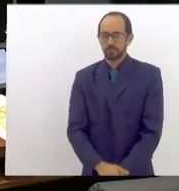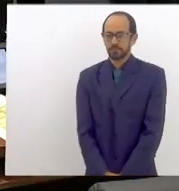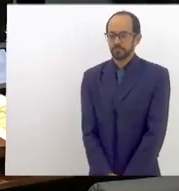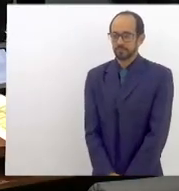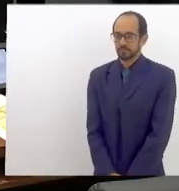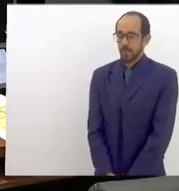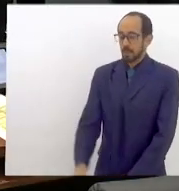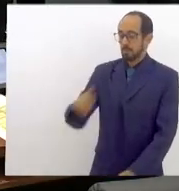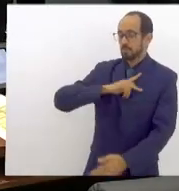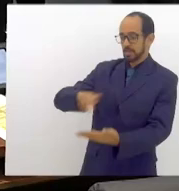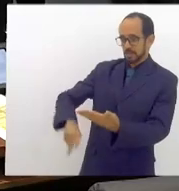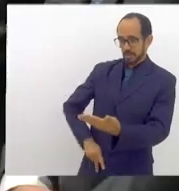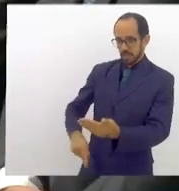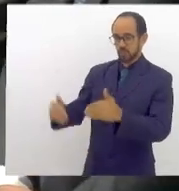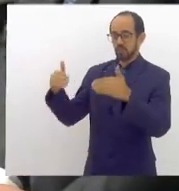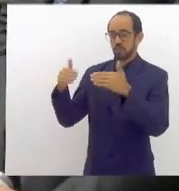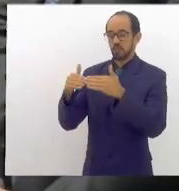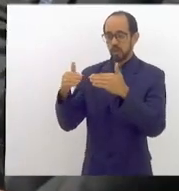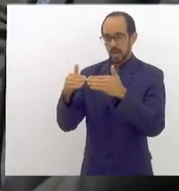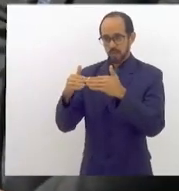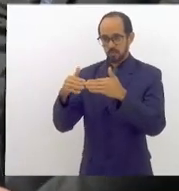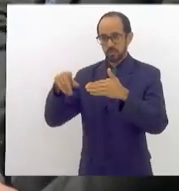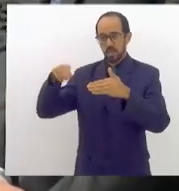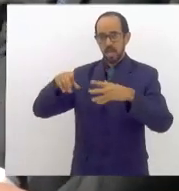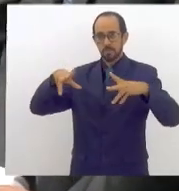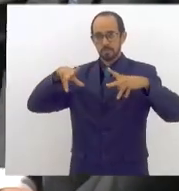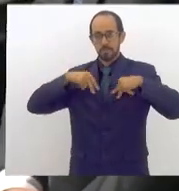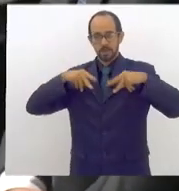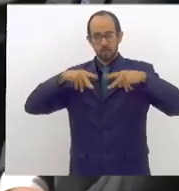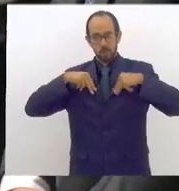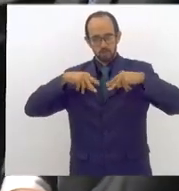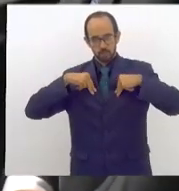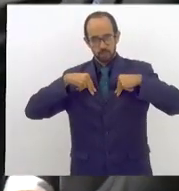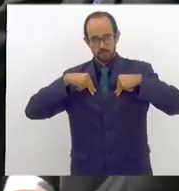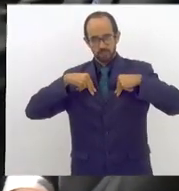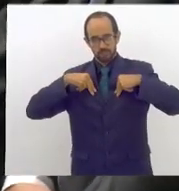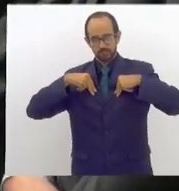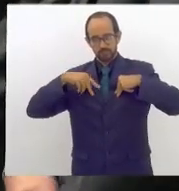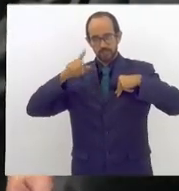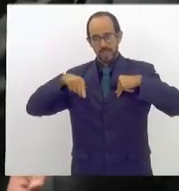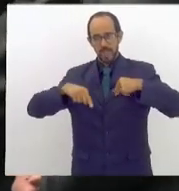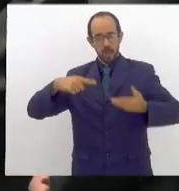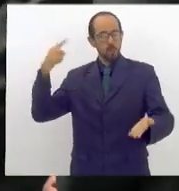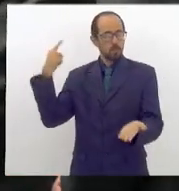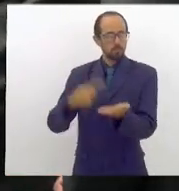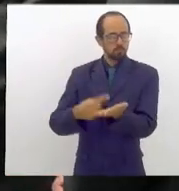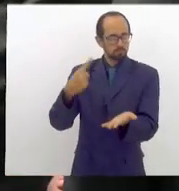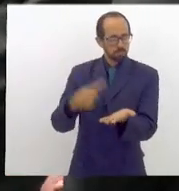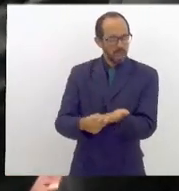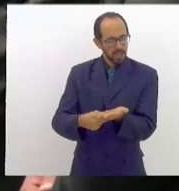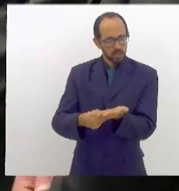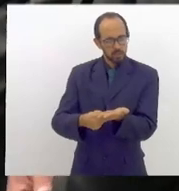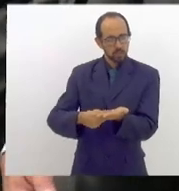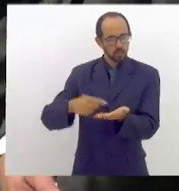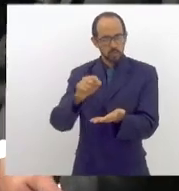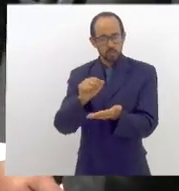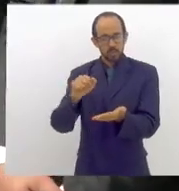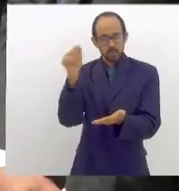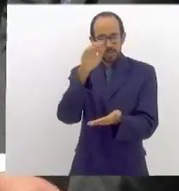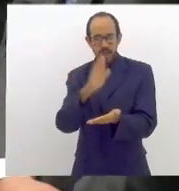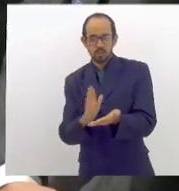Presidente parecia favorável meritório e enfim é um pacto né subnacional de mudança climática